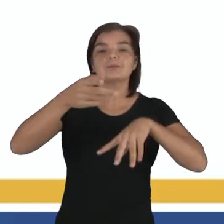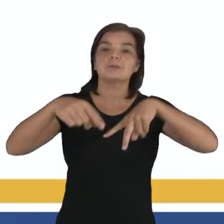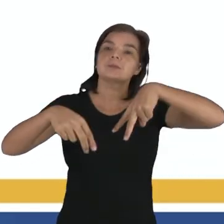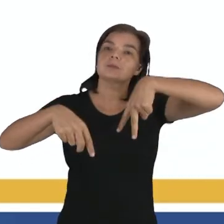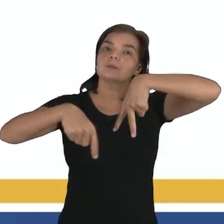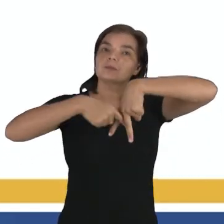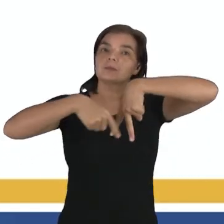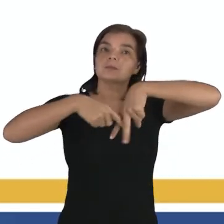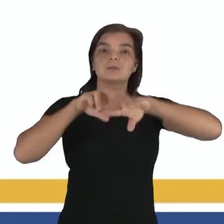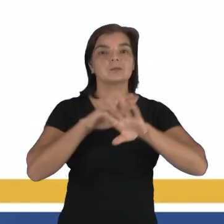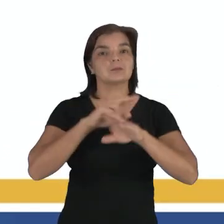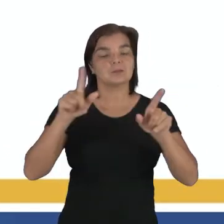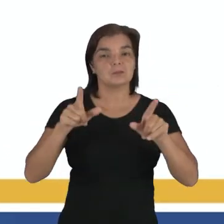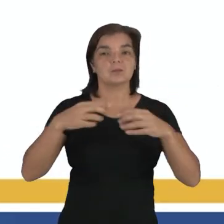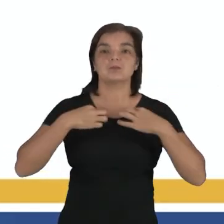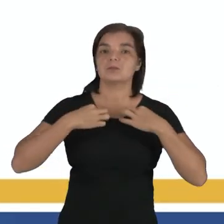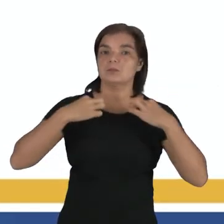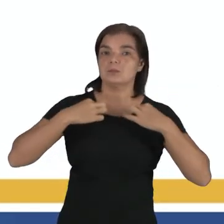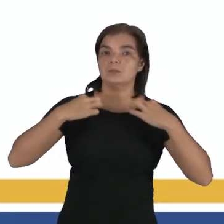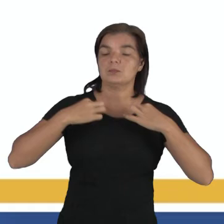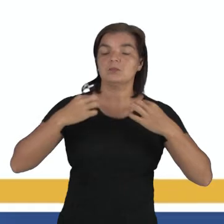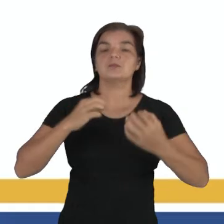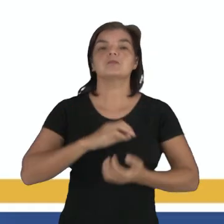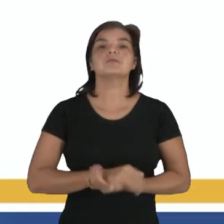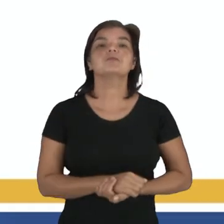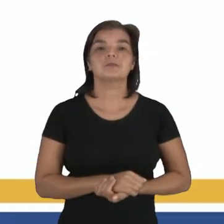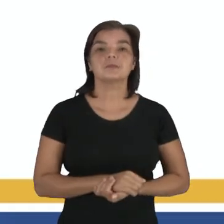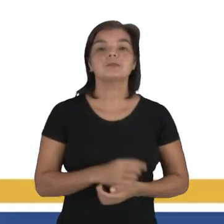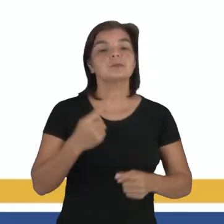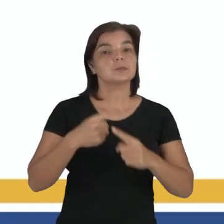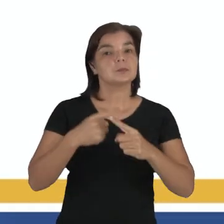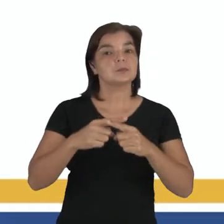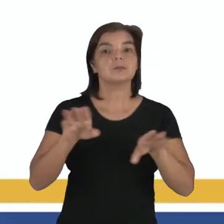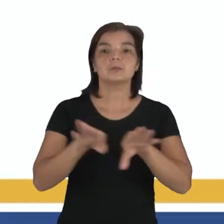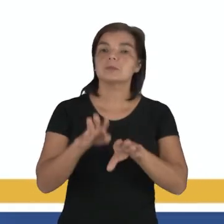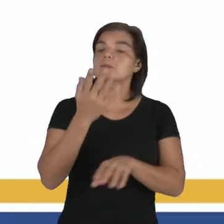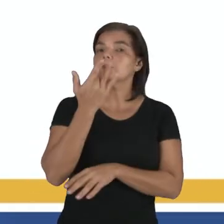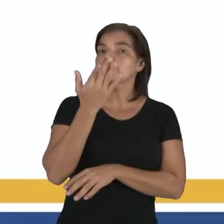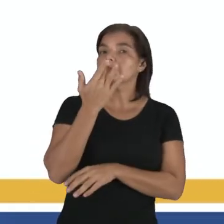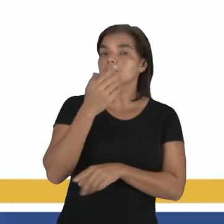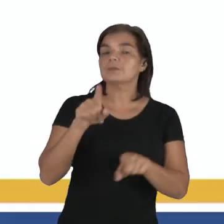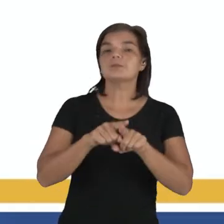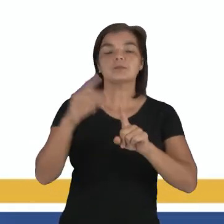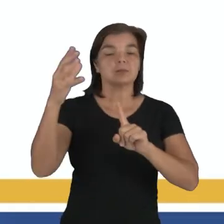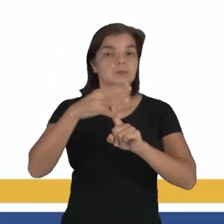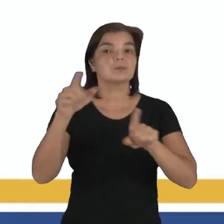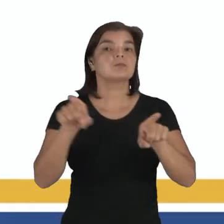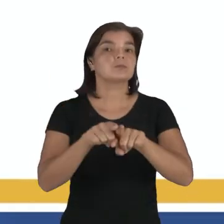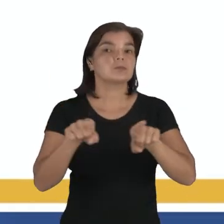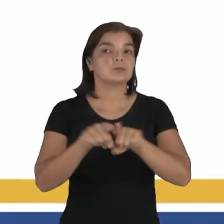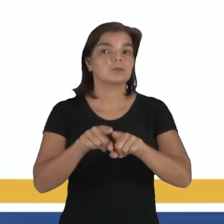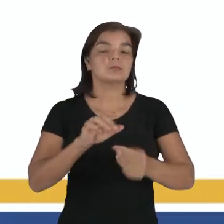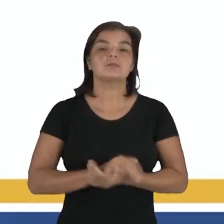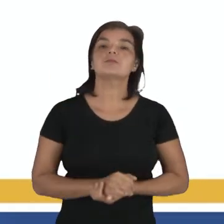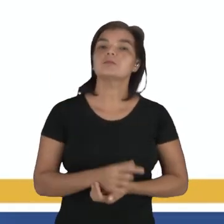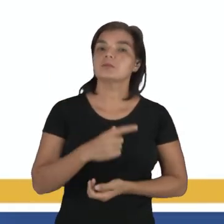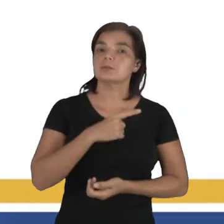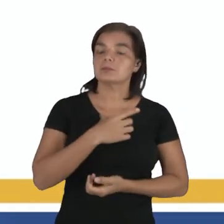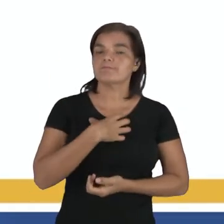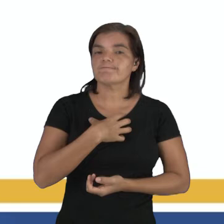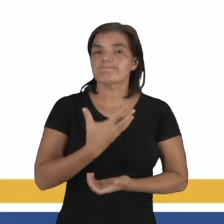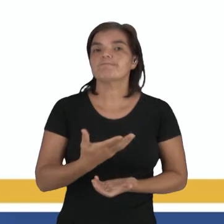dele é diferente na sensação térmica da blusa, por conta da cor, e vai influenciar também nessa